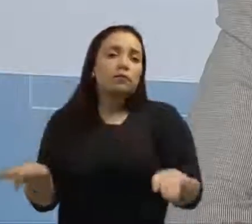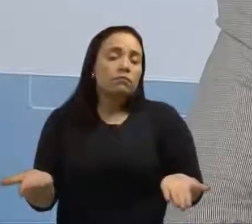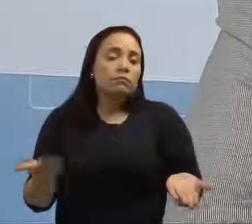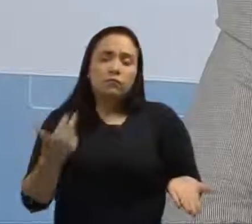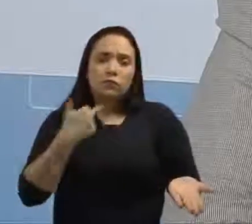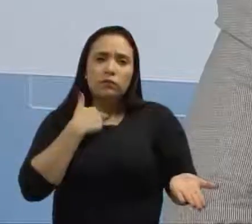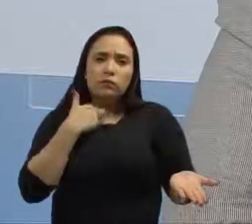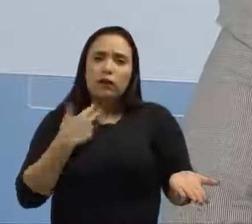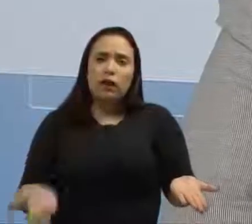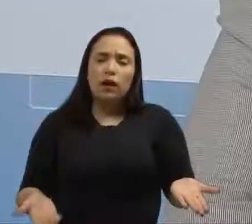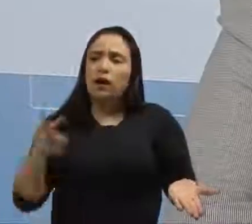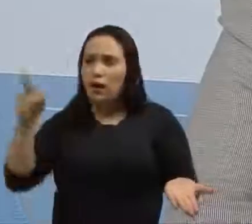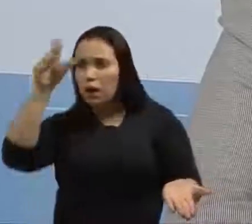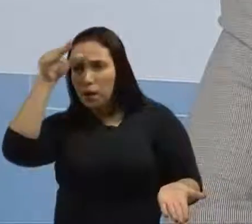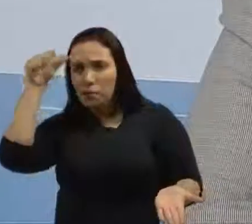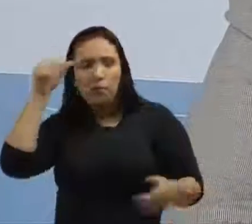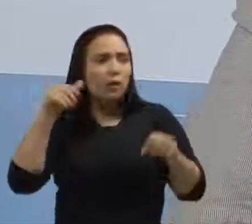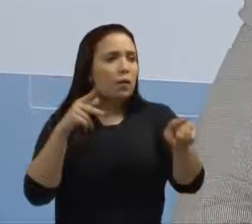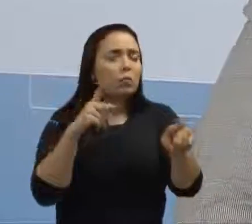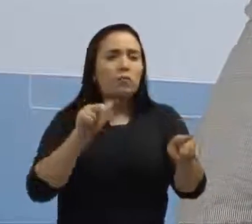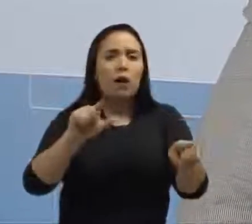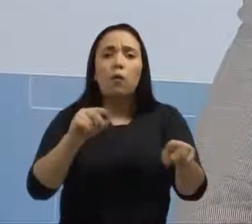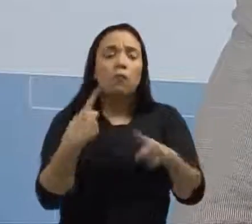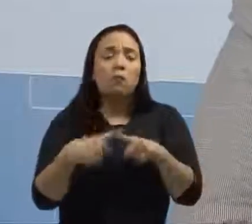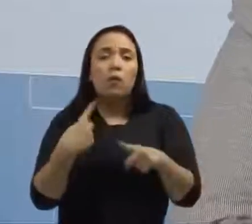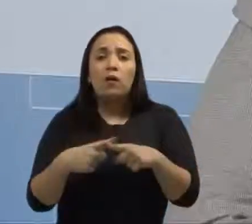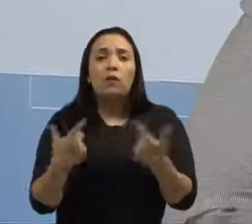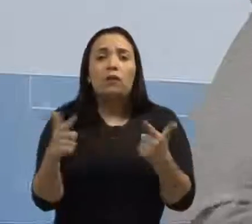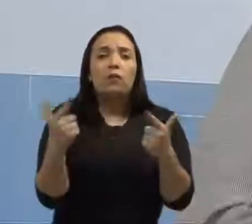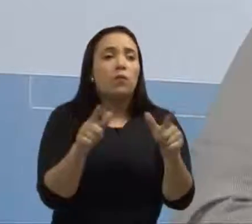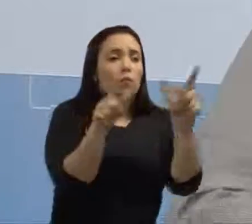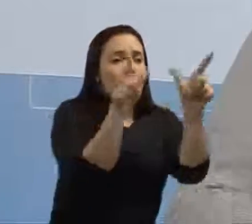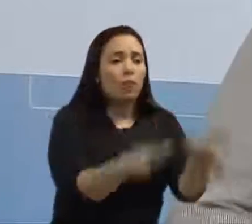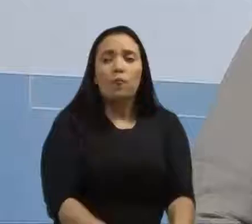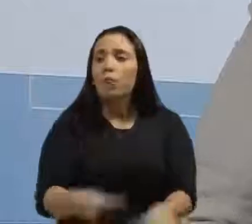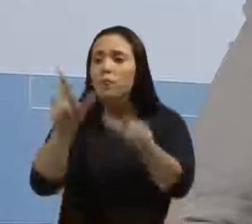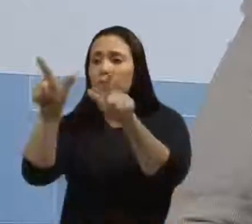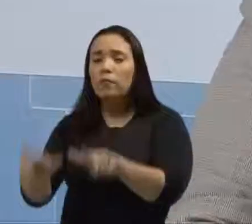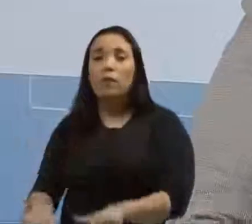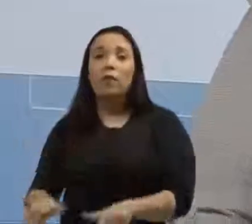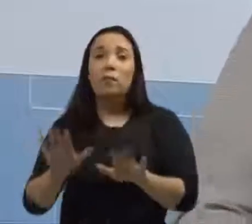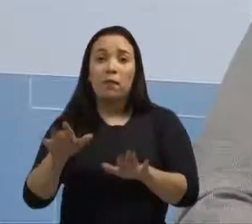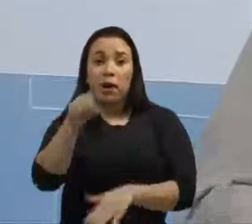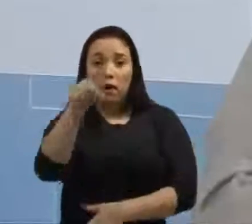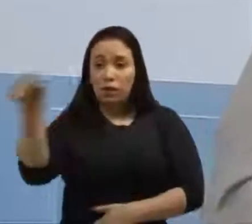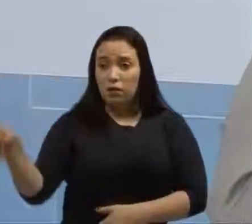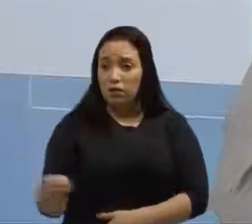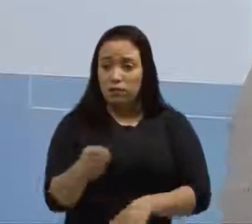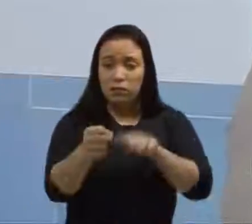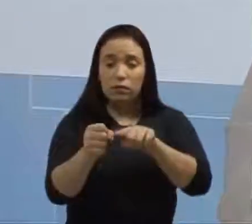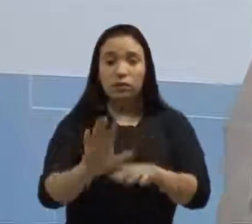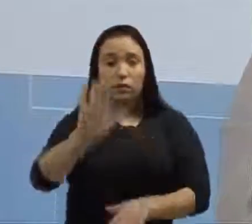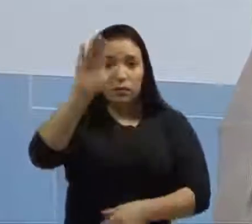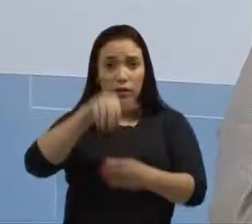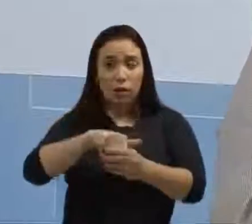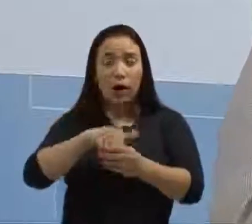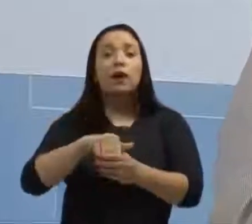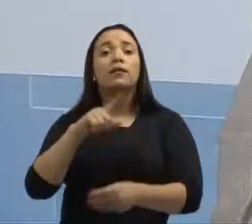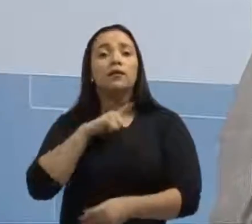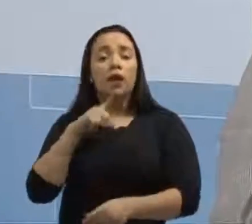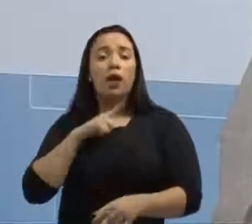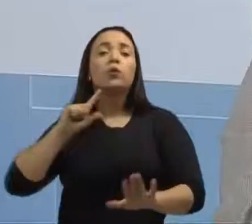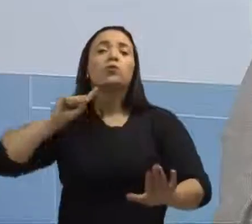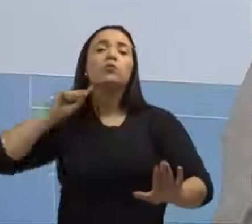casa do Camilo Santana? Não vai, meu irmão. Nem do Camilo Santana, nem do Paulo Paim, porque não existe nada contra eles. O problema é que vocês lançam candidatos que